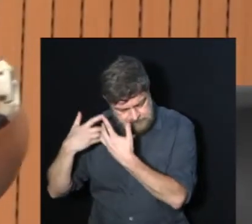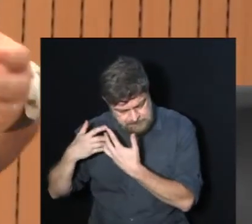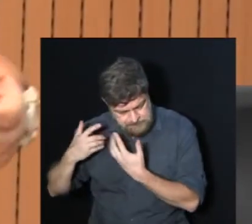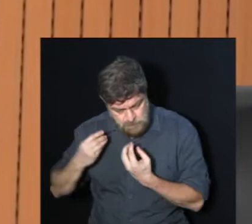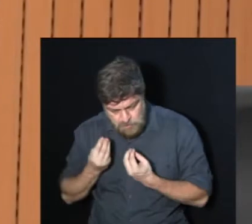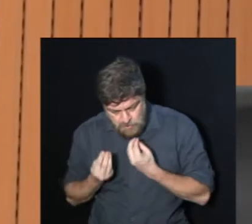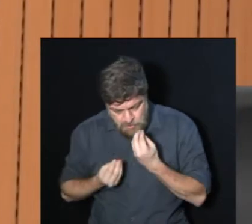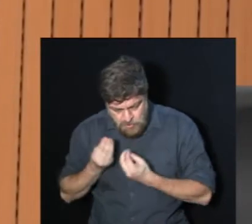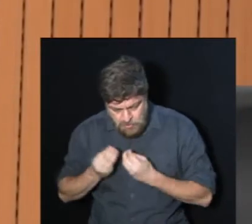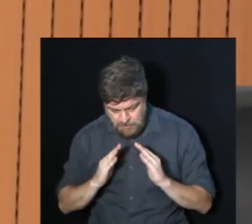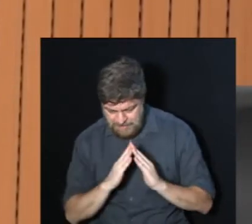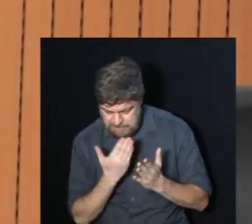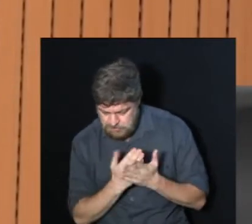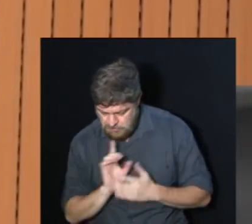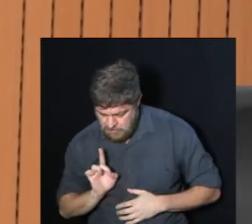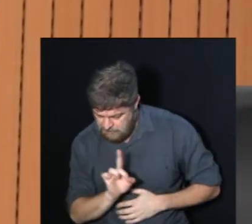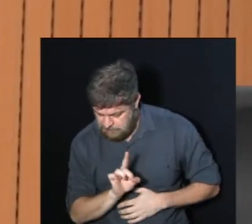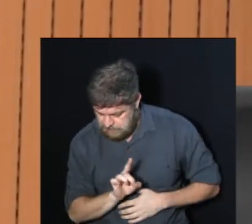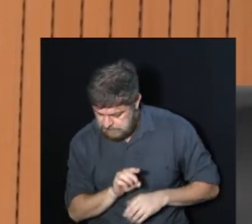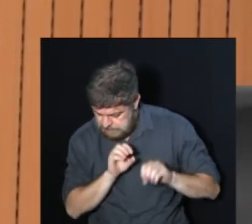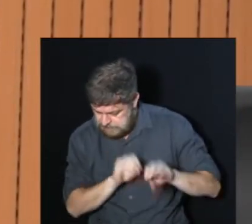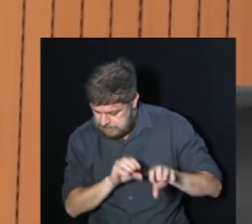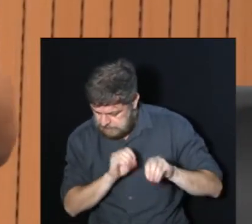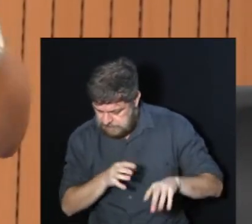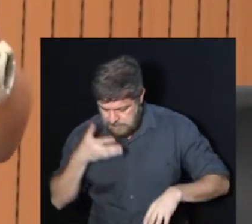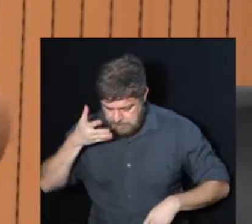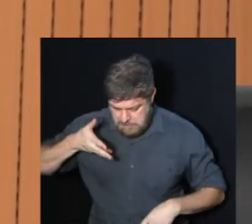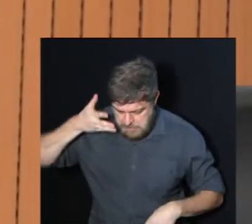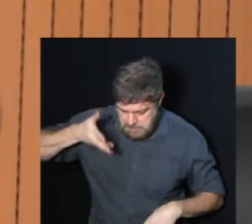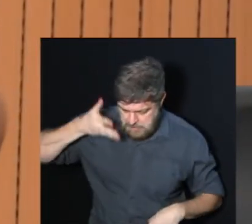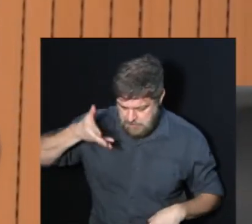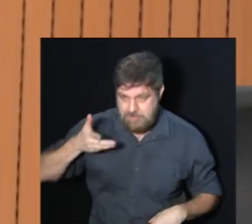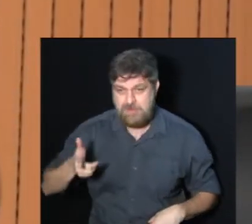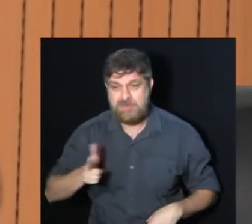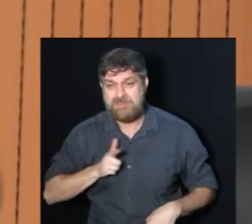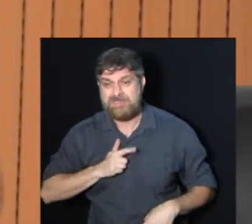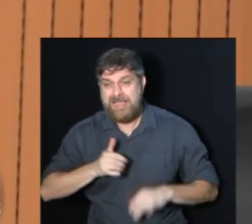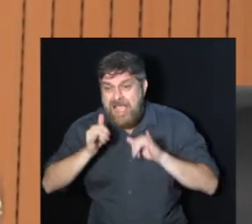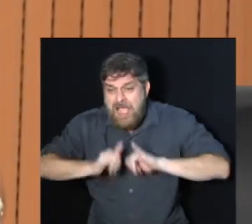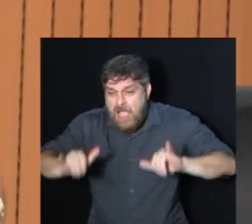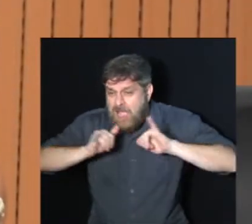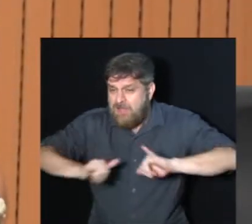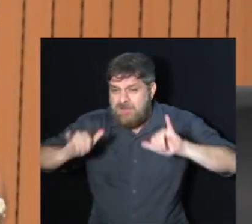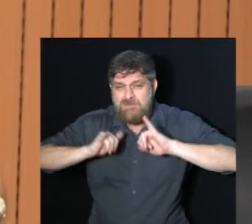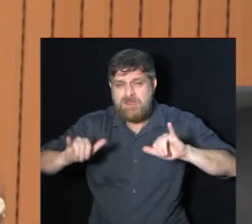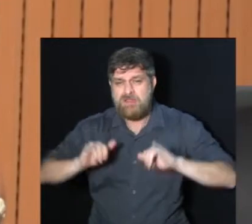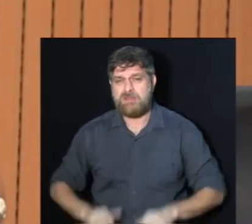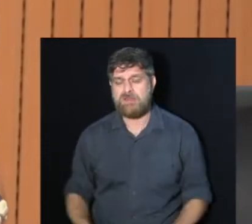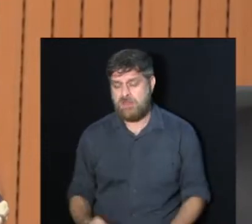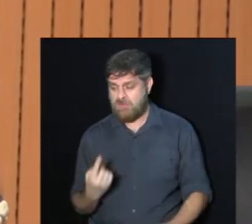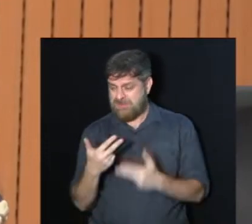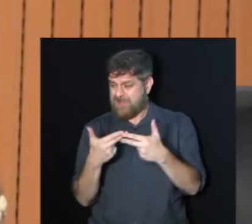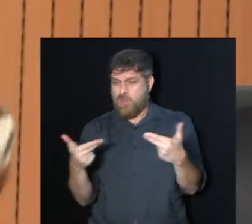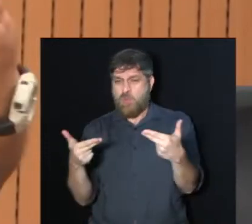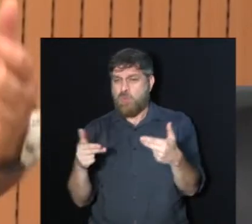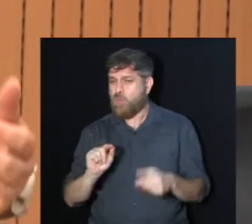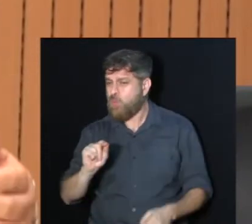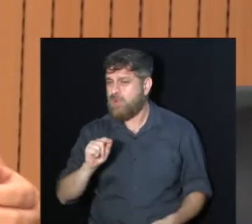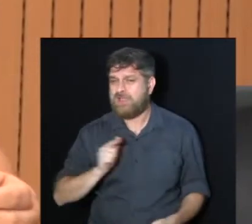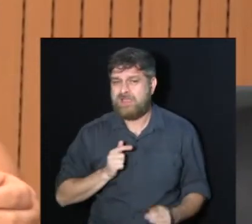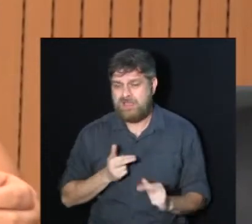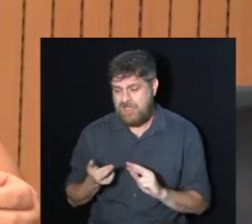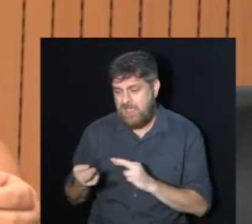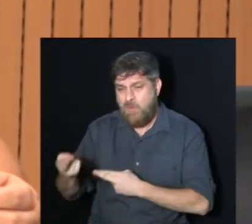fazer, ir para as escolas, né? Enfim, e falar de uma coisa que é o